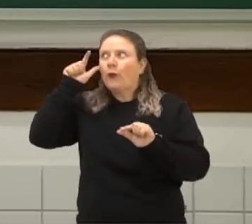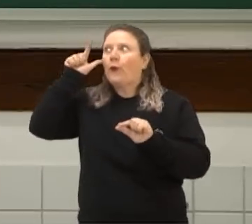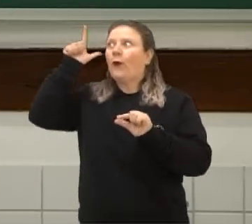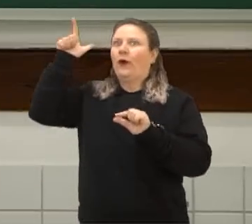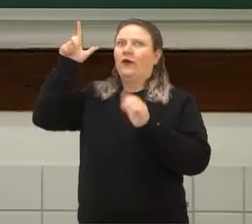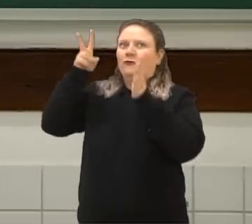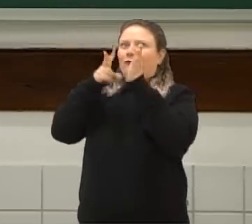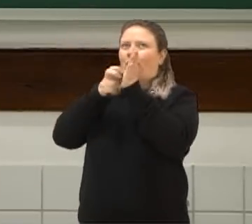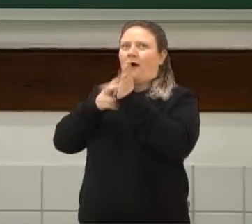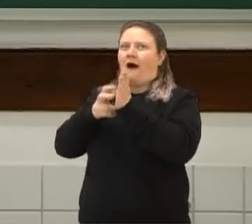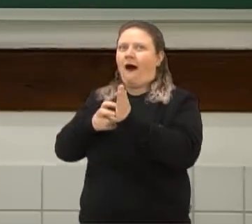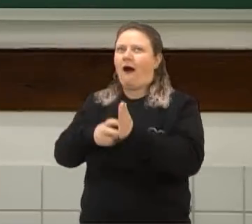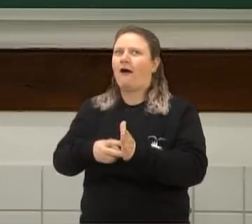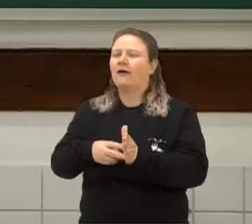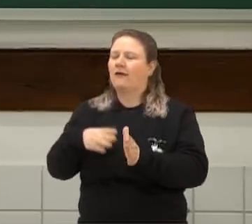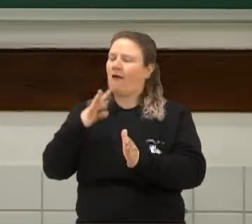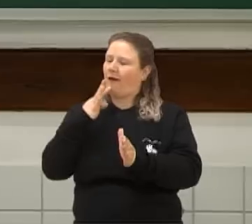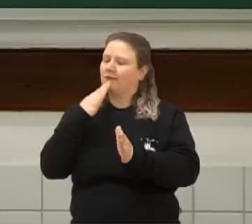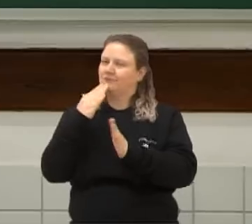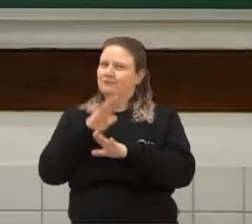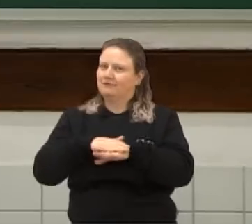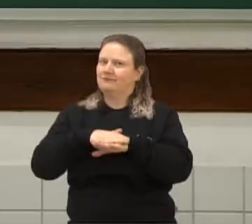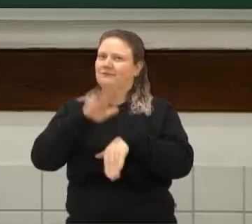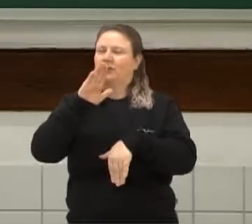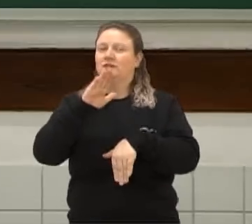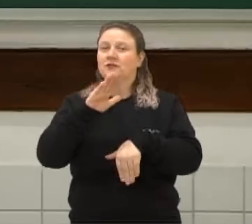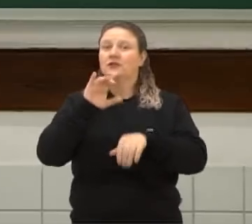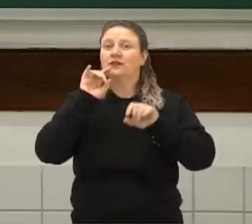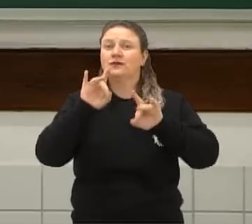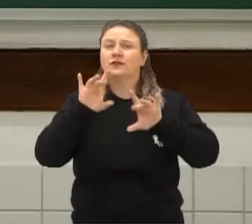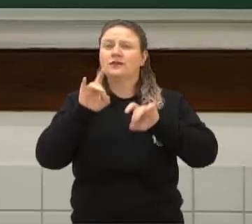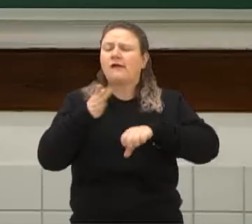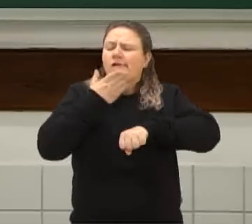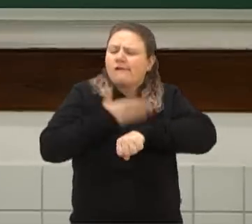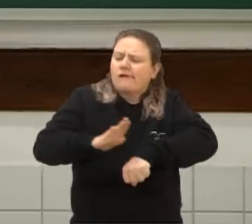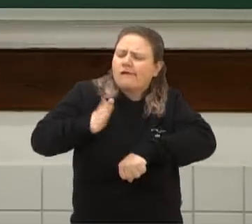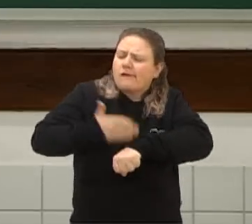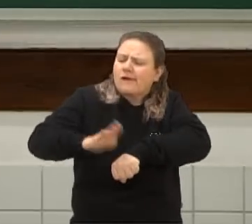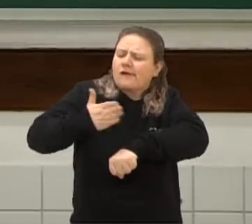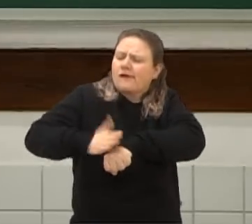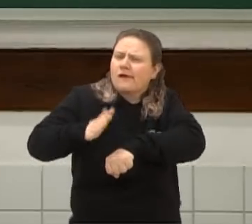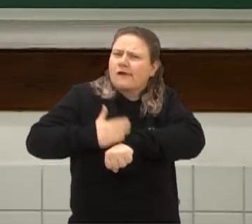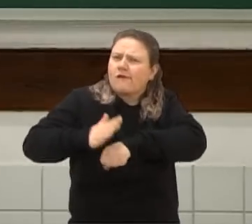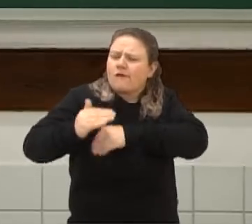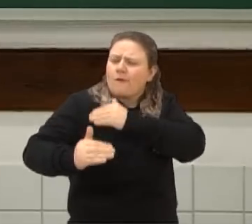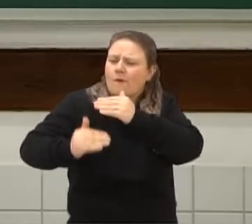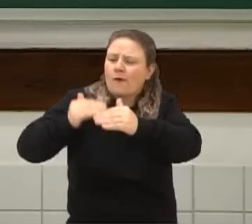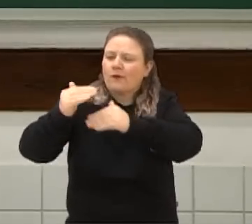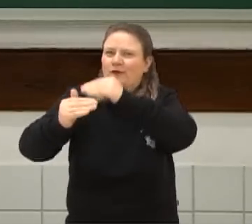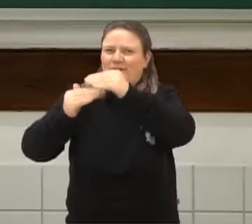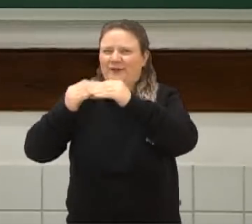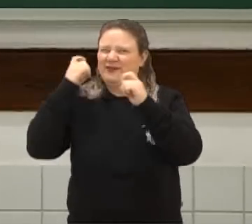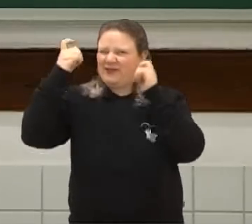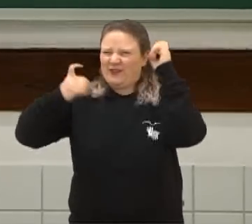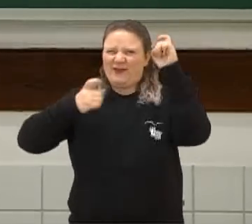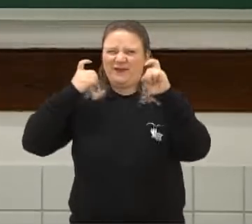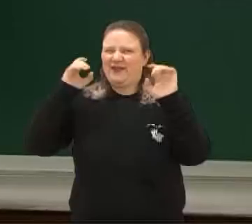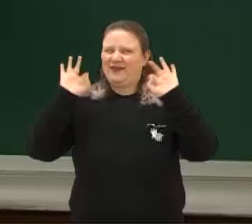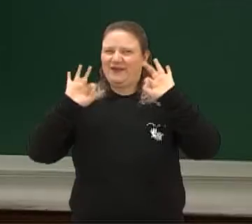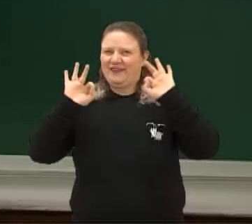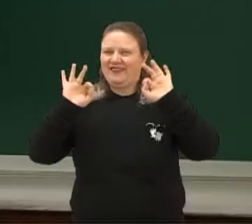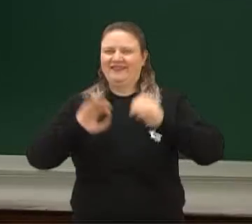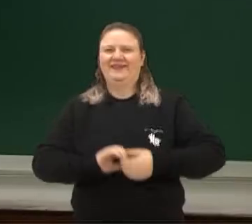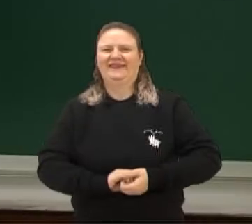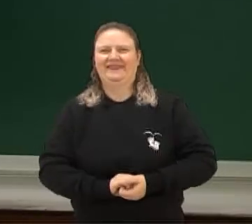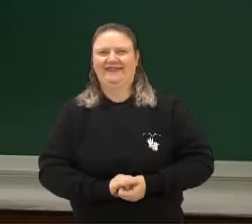melhor, já tem um conhecimento melhor do vocabulário, tá? E isso é só exercitando mesmo, tá bom, gente? Não se preocupe. Vamos lá, então, para as